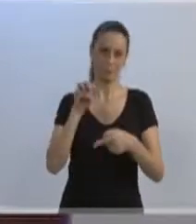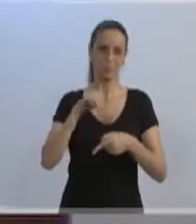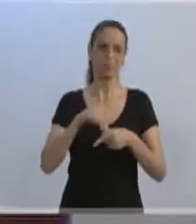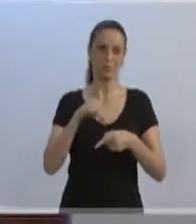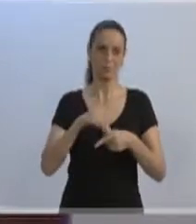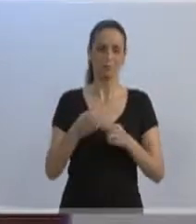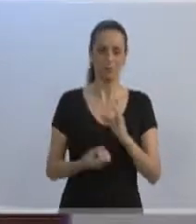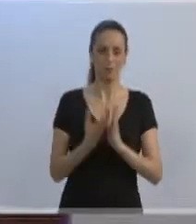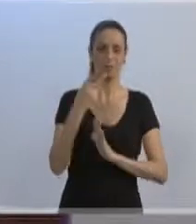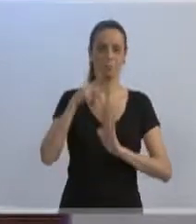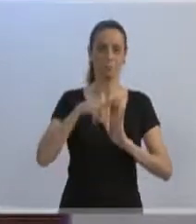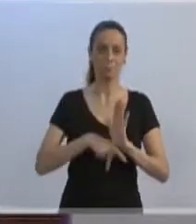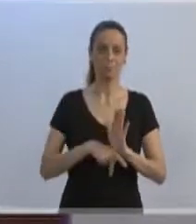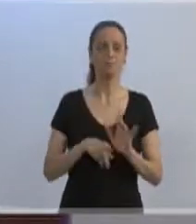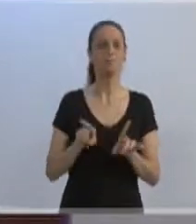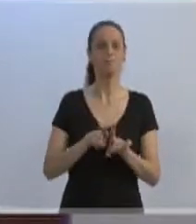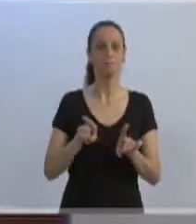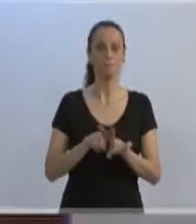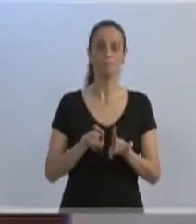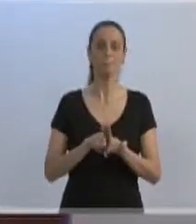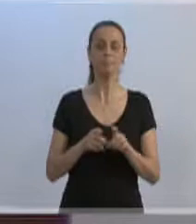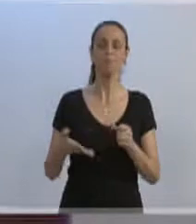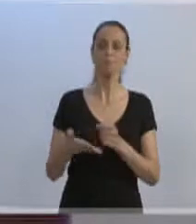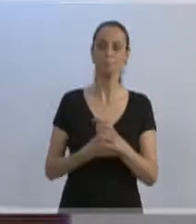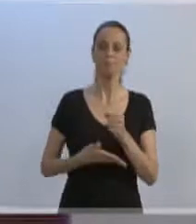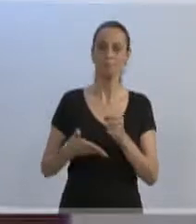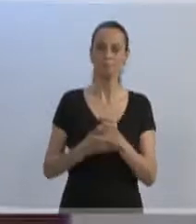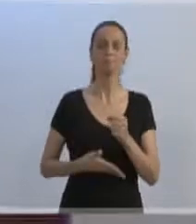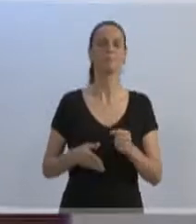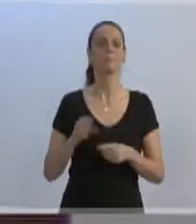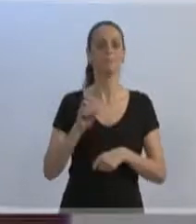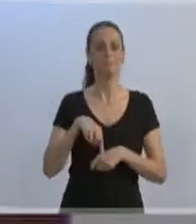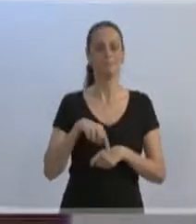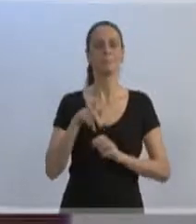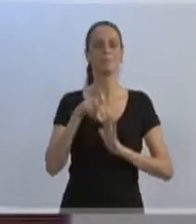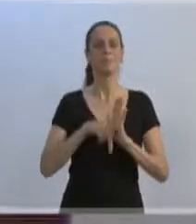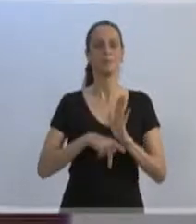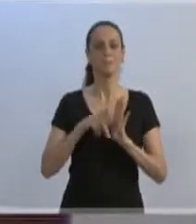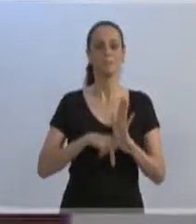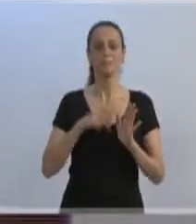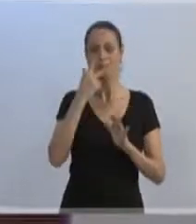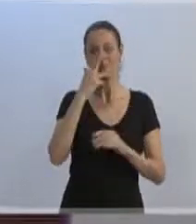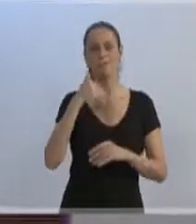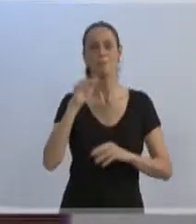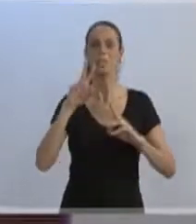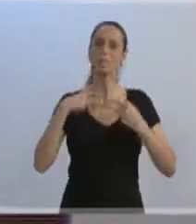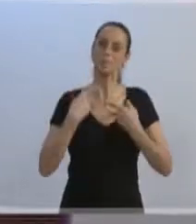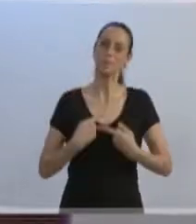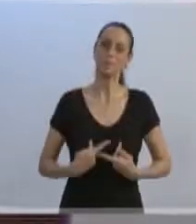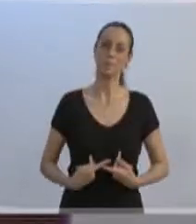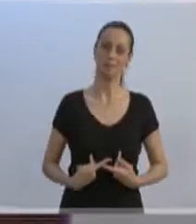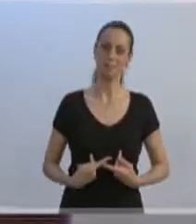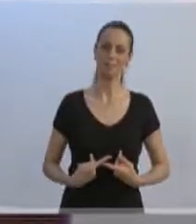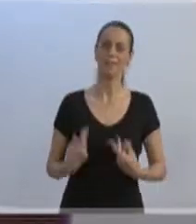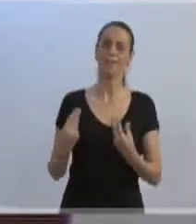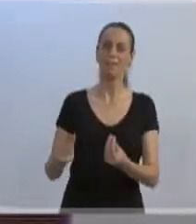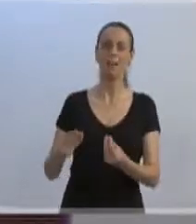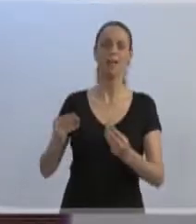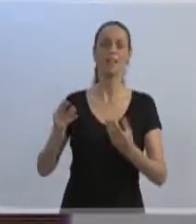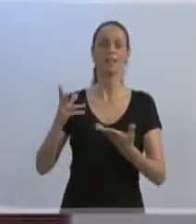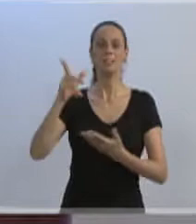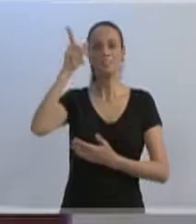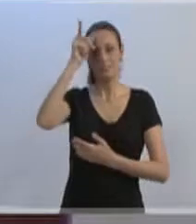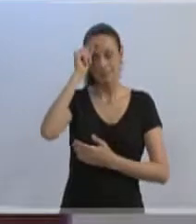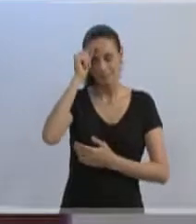de existir e fundamentalmente esse projeto de aconchego que humaniza que nos dá um